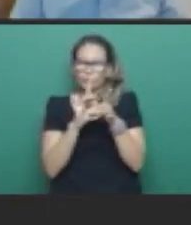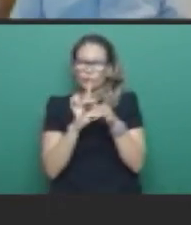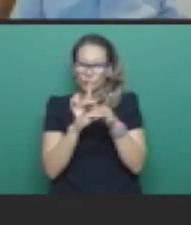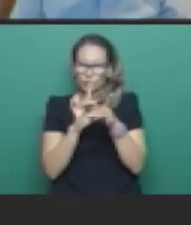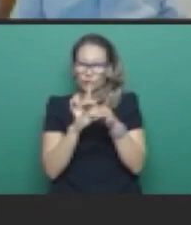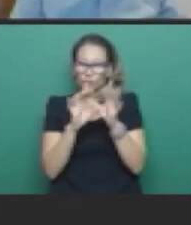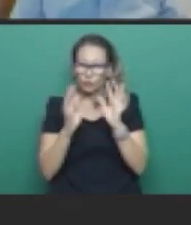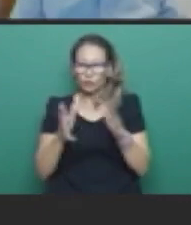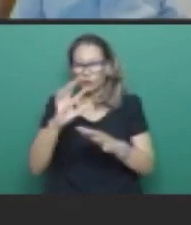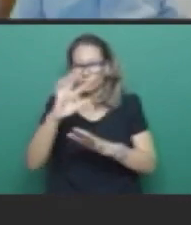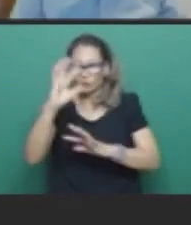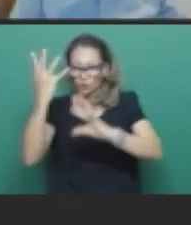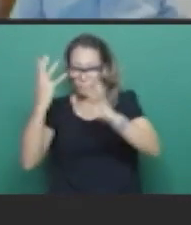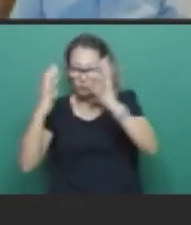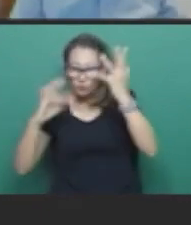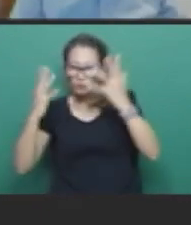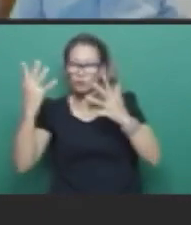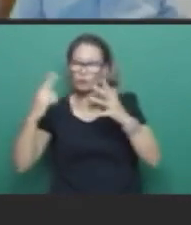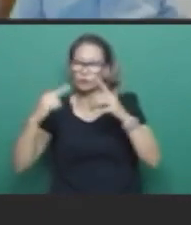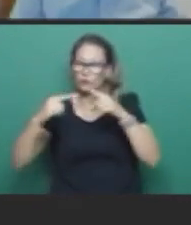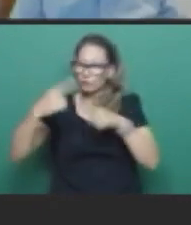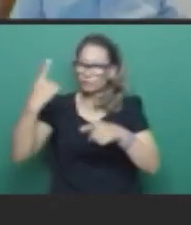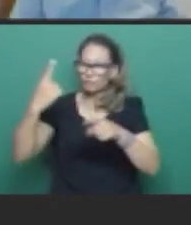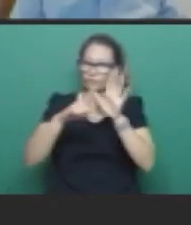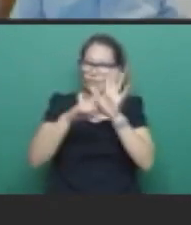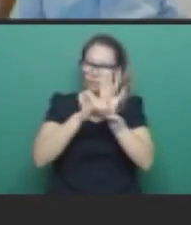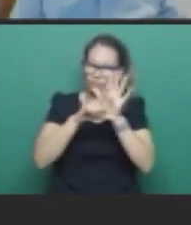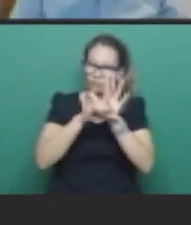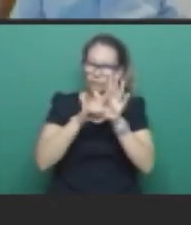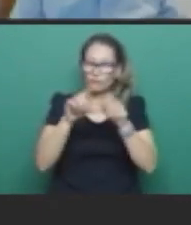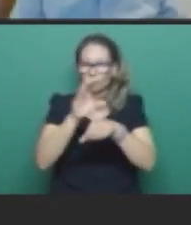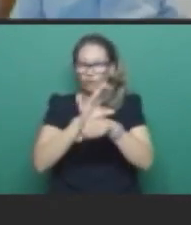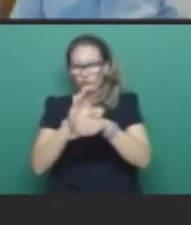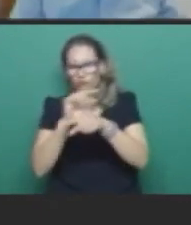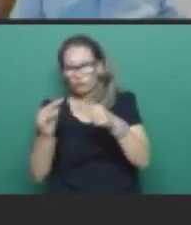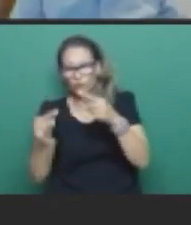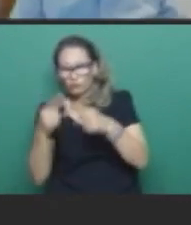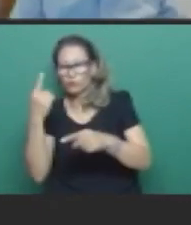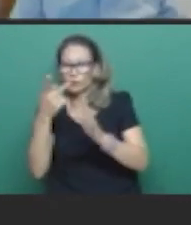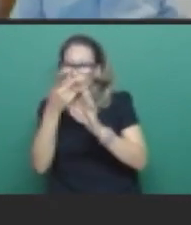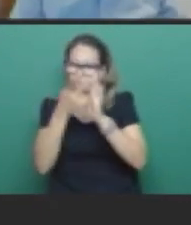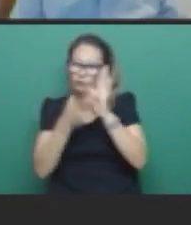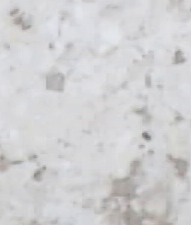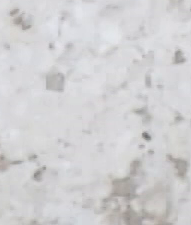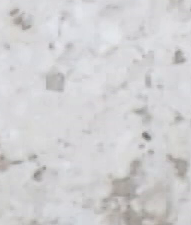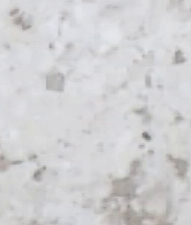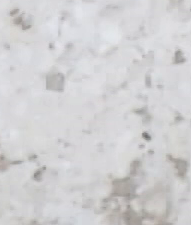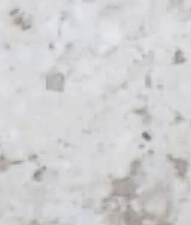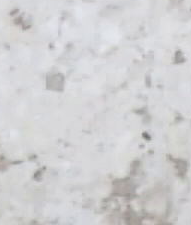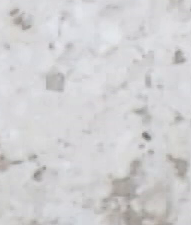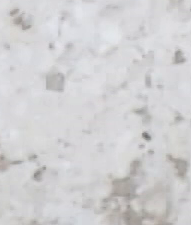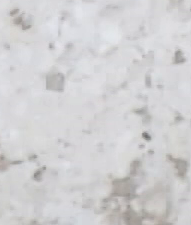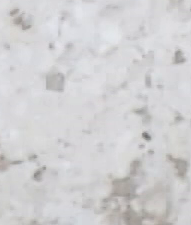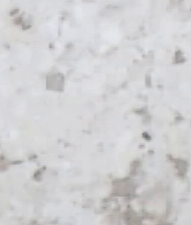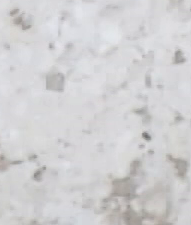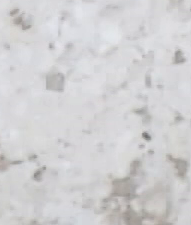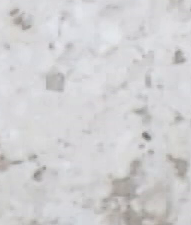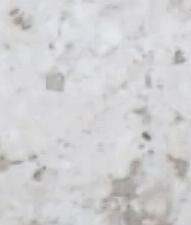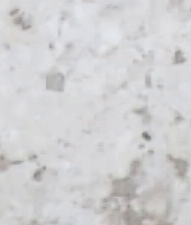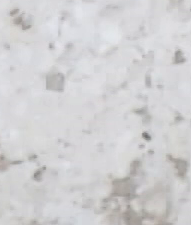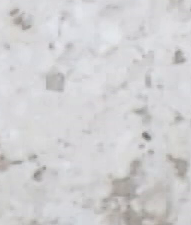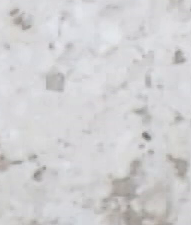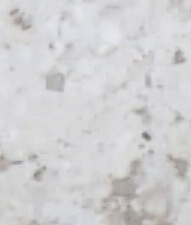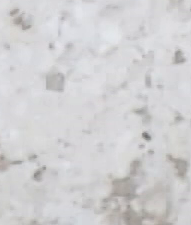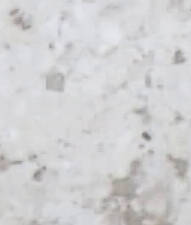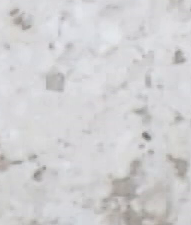em ilegalidades ou inconstitucionalidades do plano diretor estratégico. O secretário executivo de